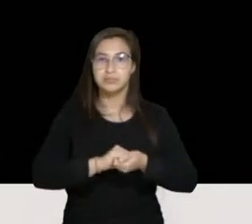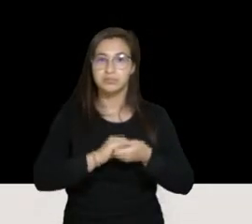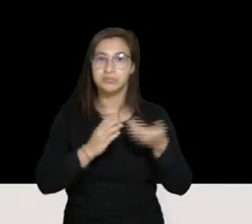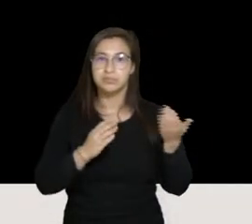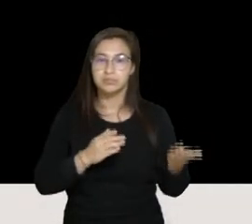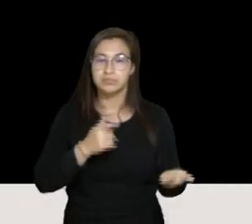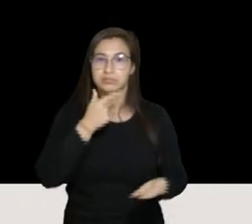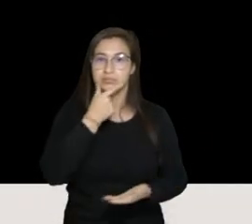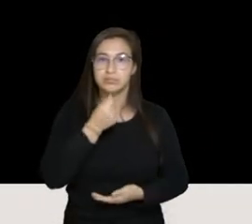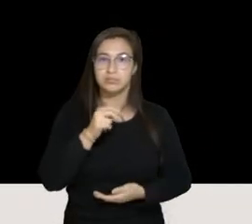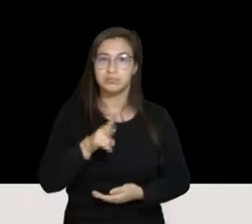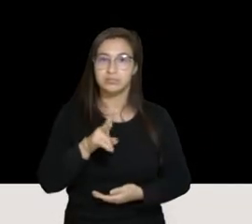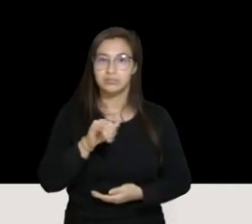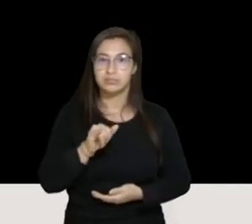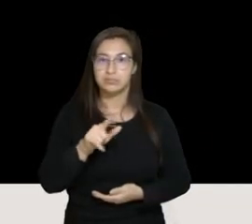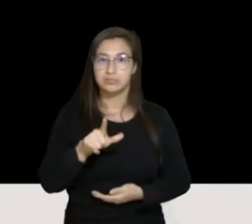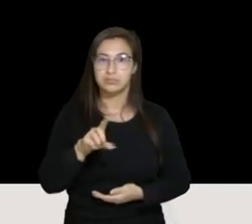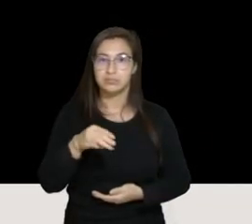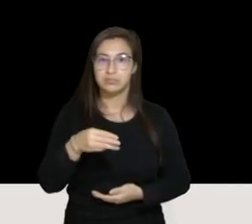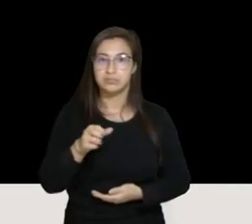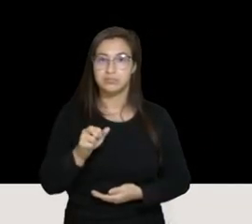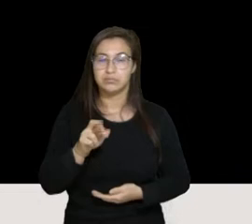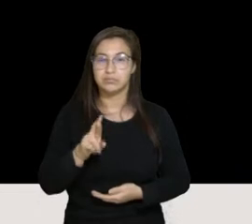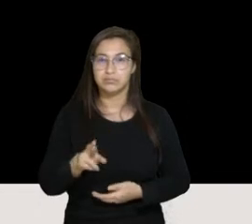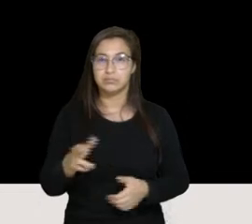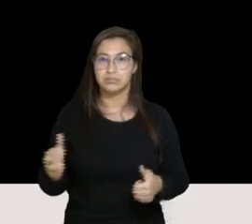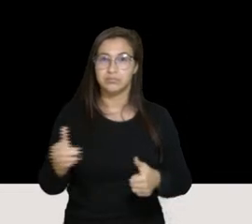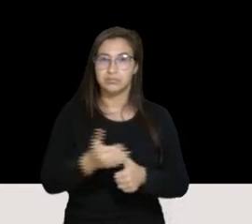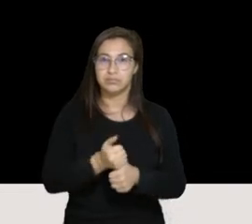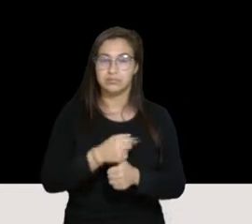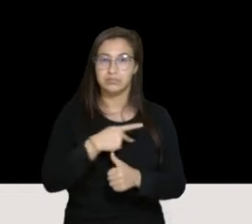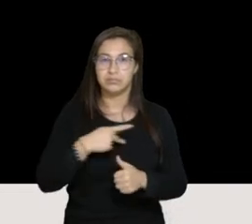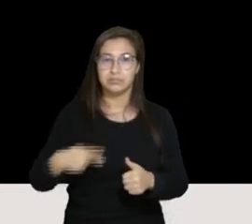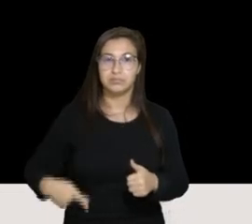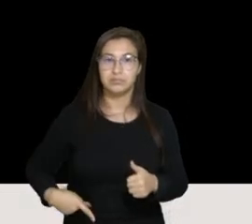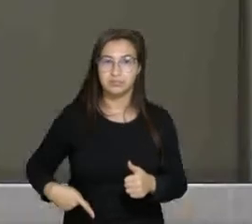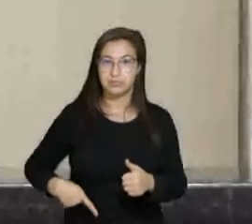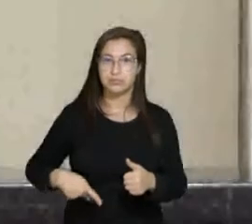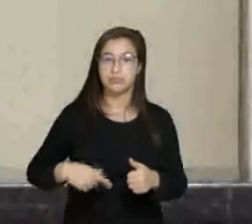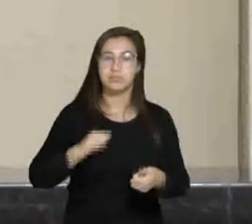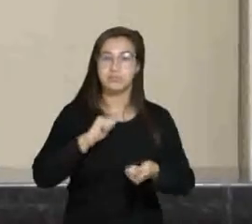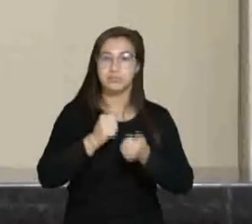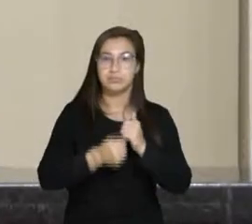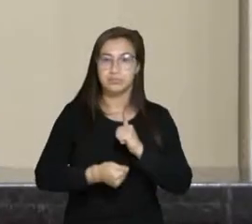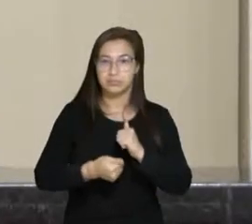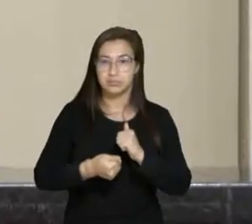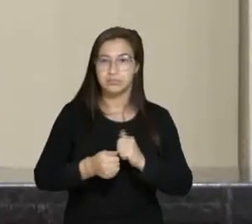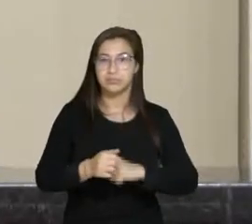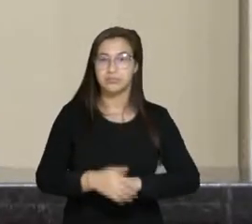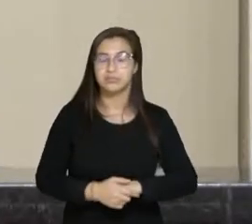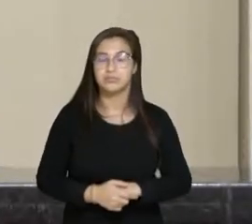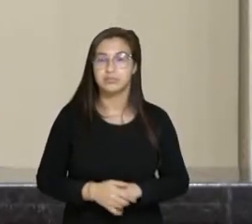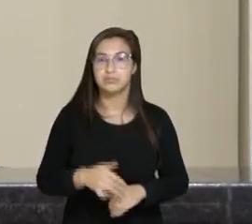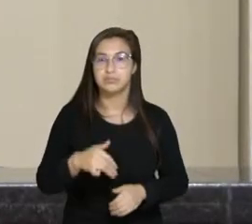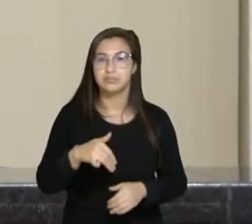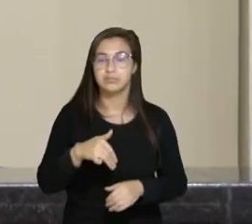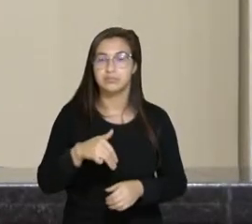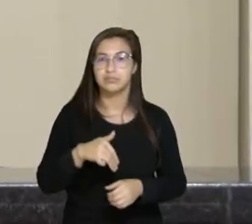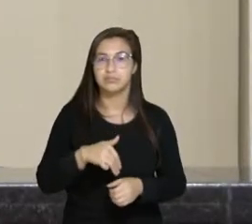o senhor Vilmar Guedes pela posse como presidente do Criciúma Esporte Clube em discussão em